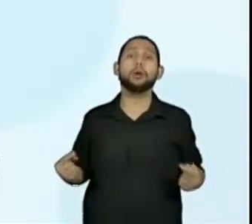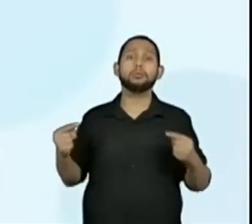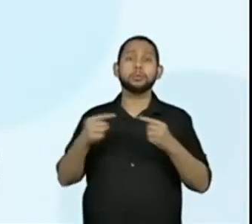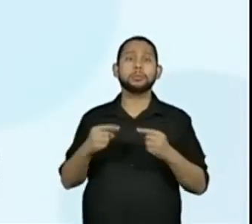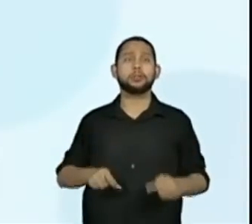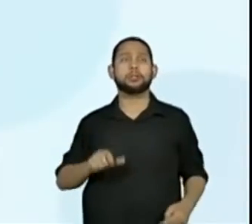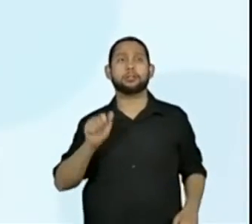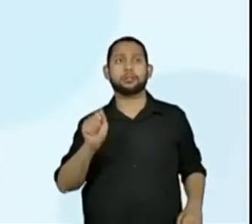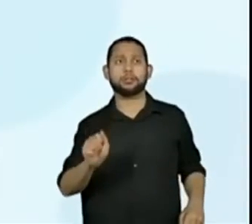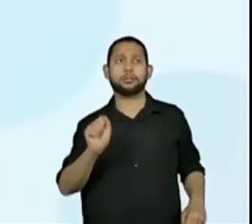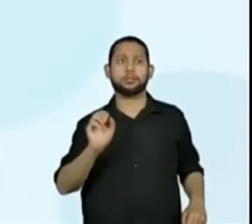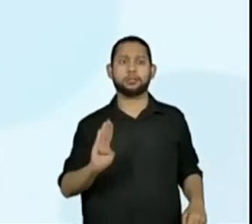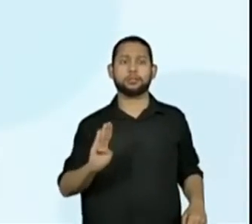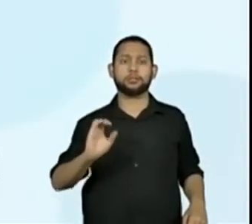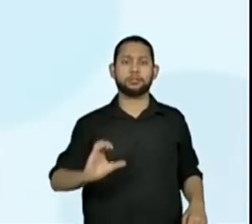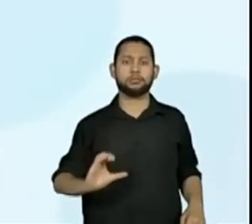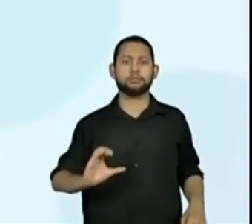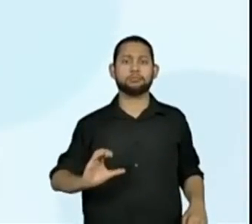letra